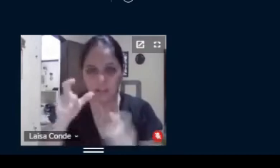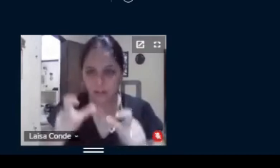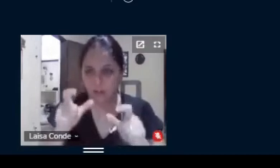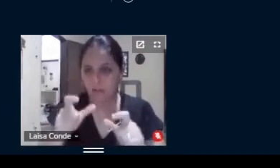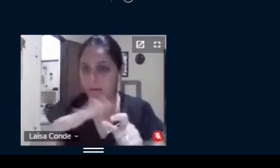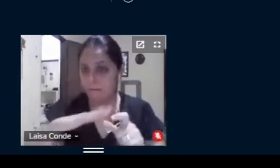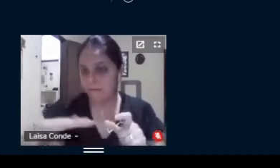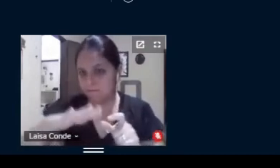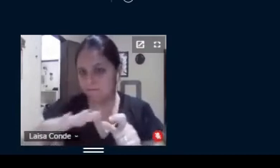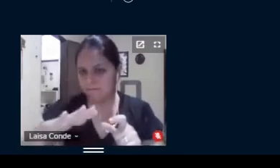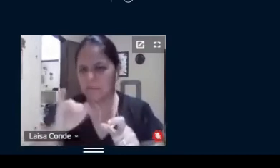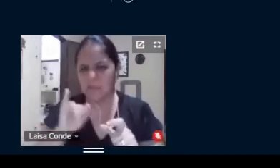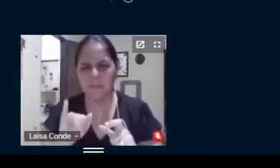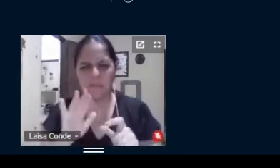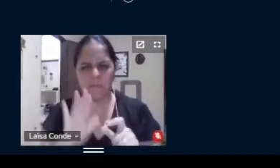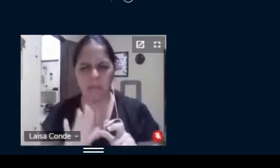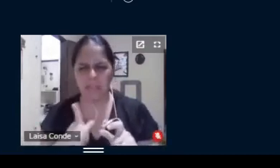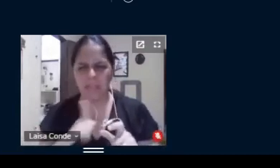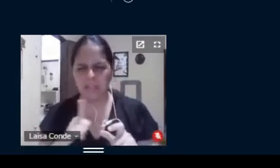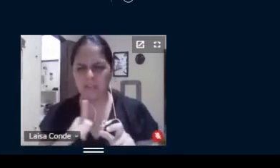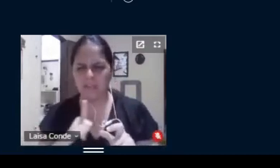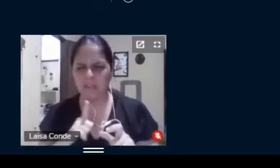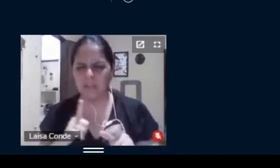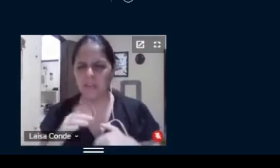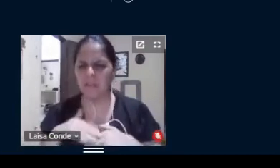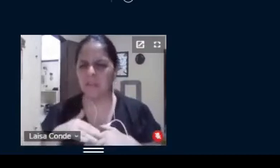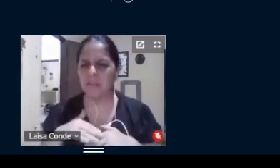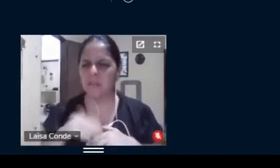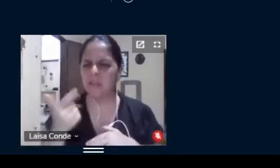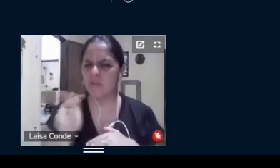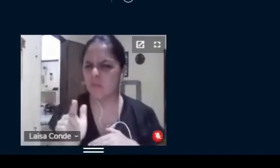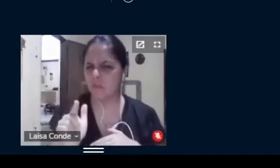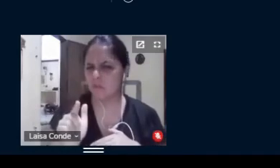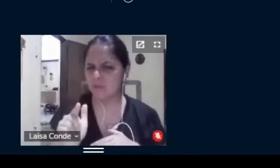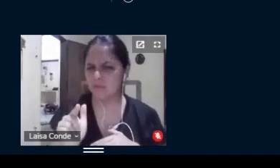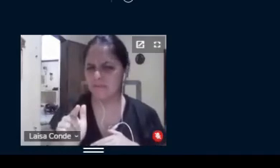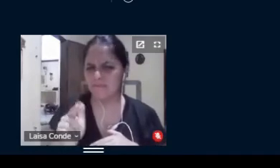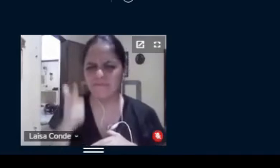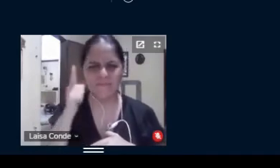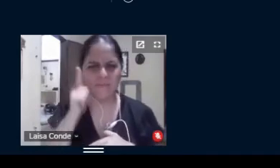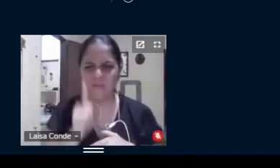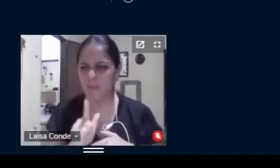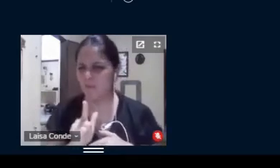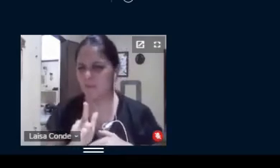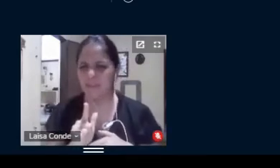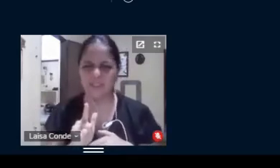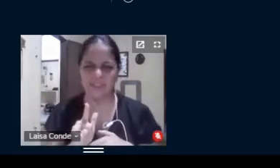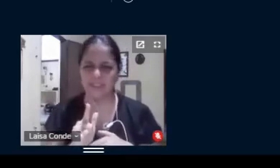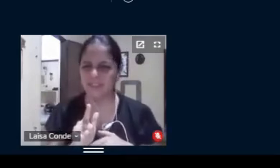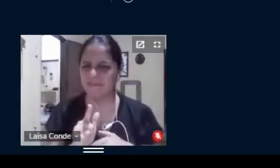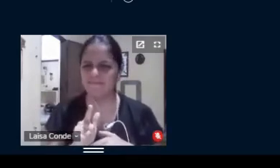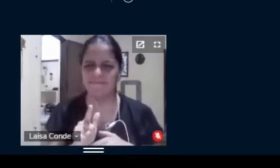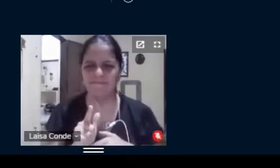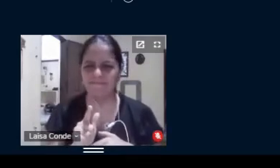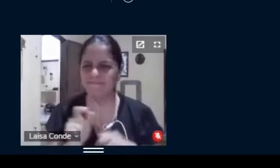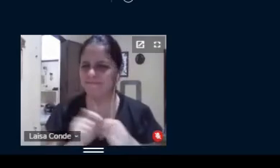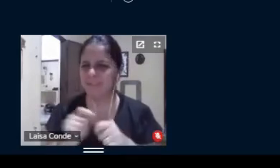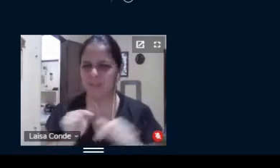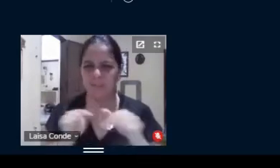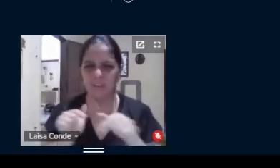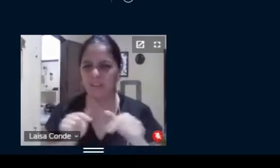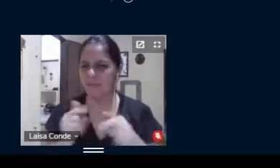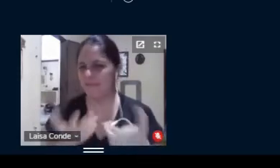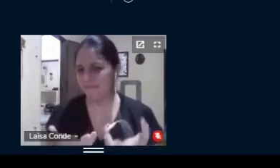Mas se estiver nessa região aqui, ó, ele não vai conseguir visualizar. Então, a gente vai ter que girar a